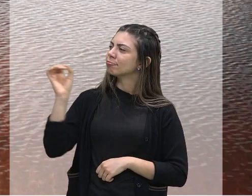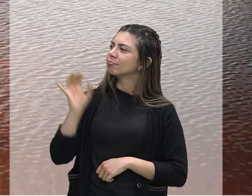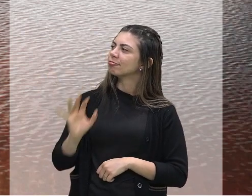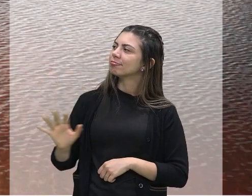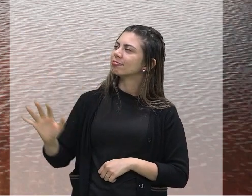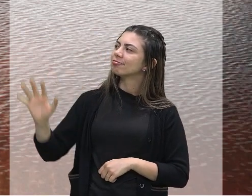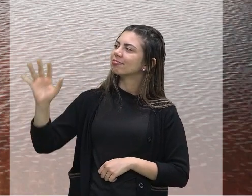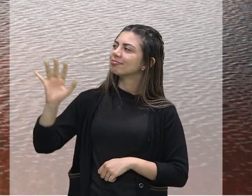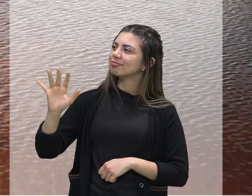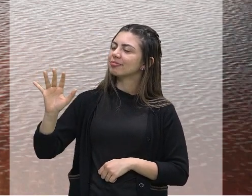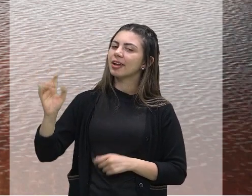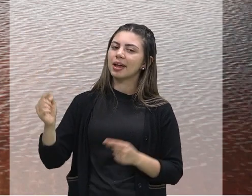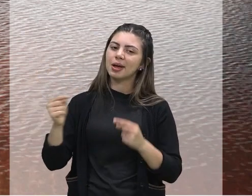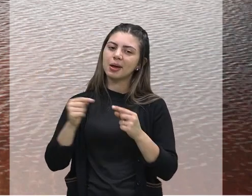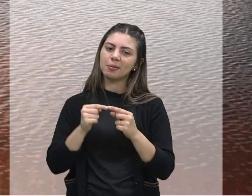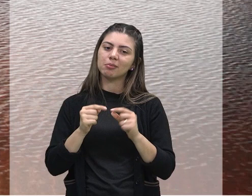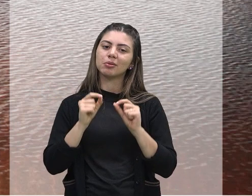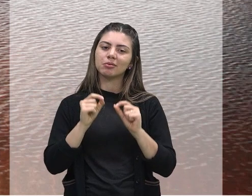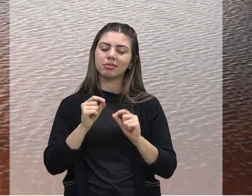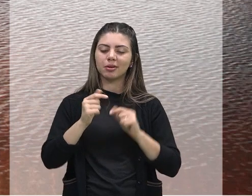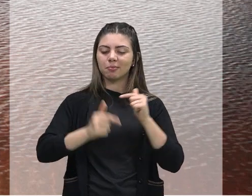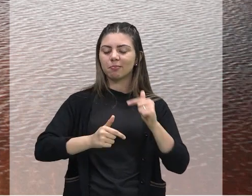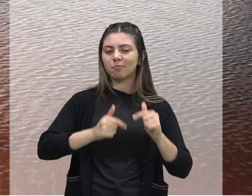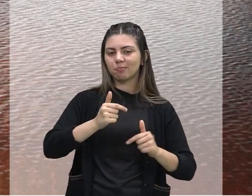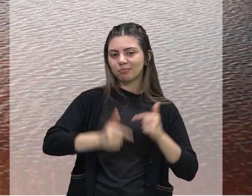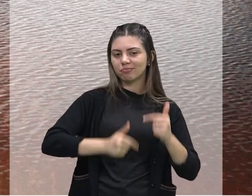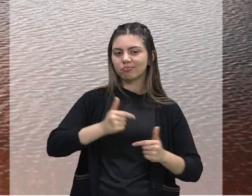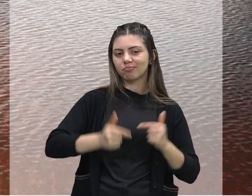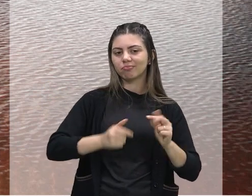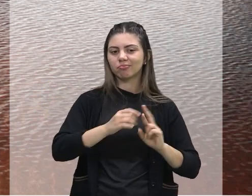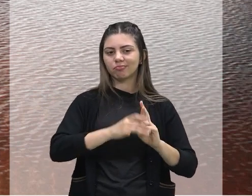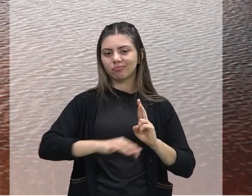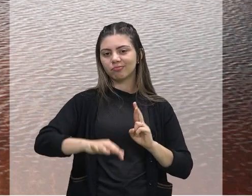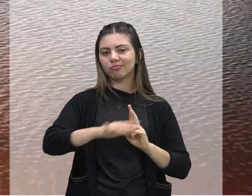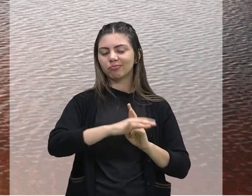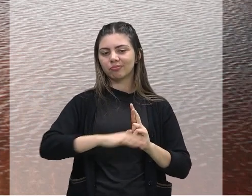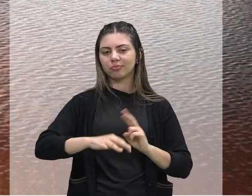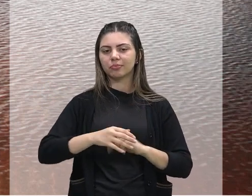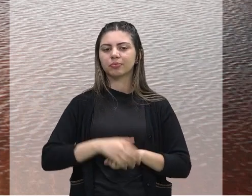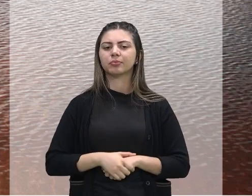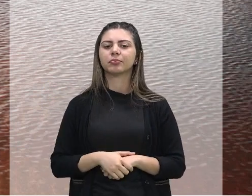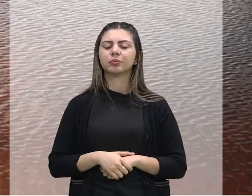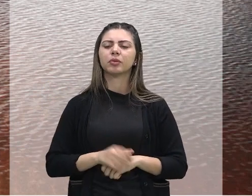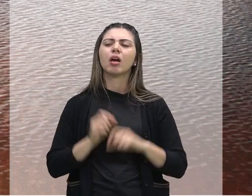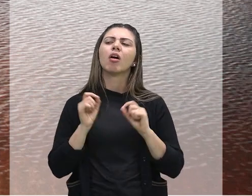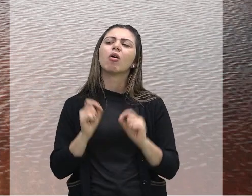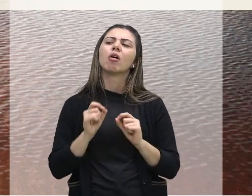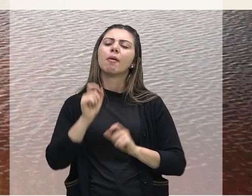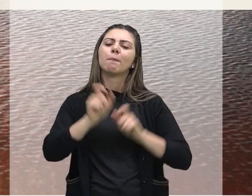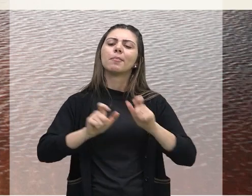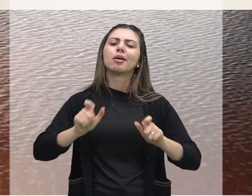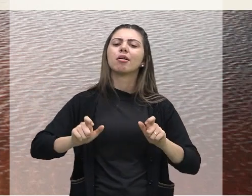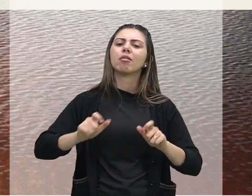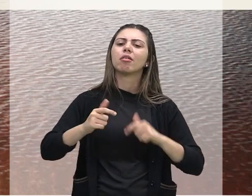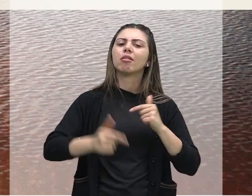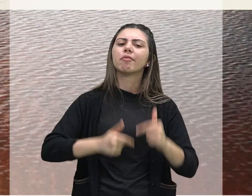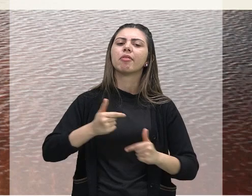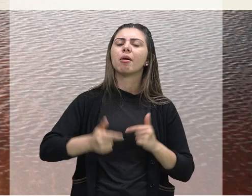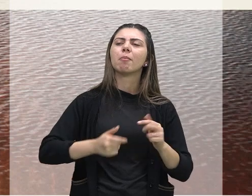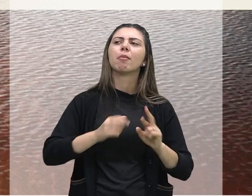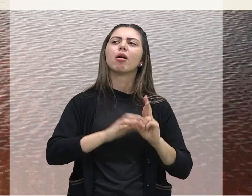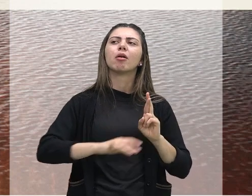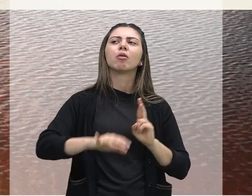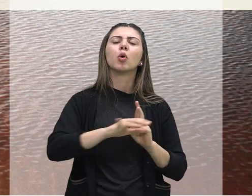mostra um pouco, né, o que é a vida do ribeirinho. Então, o que é o trabalhador ribeirinho? O que ele faz? Nós temos